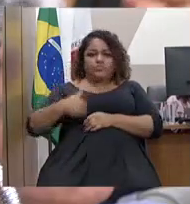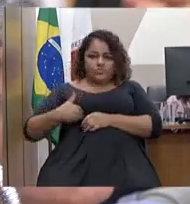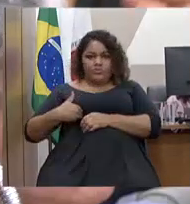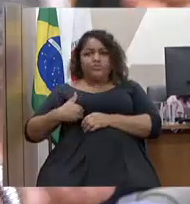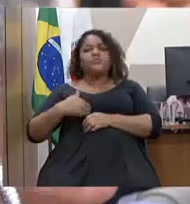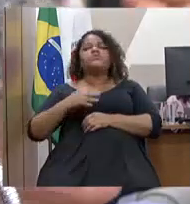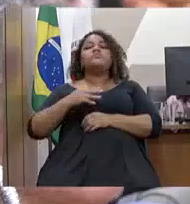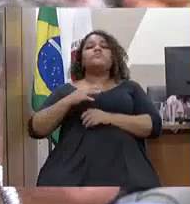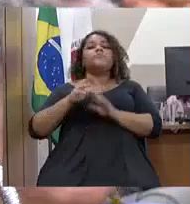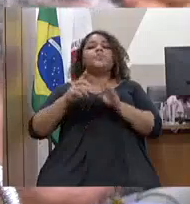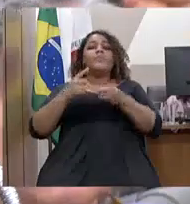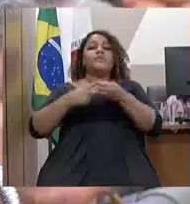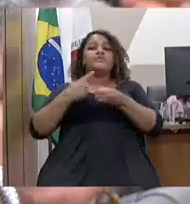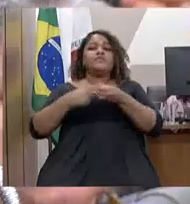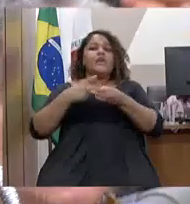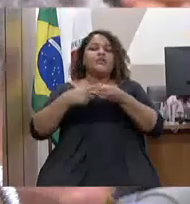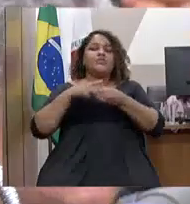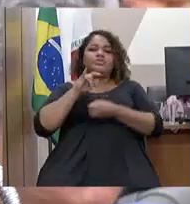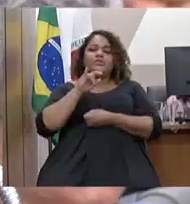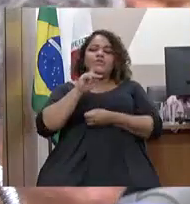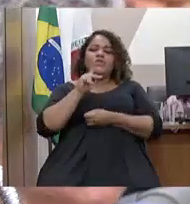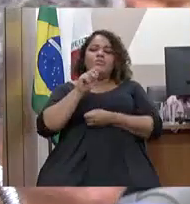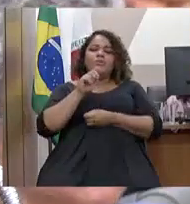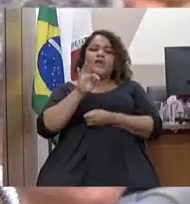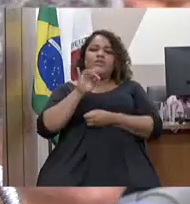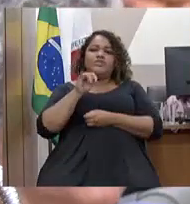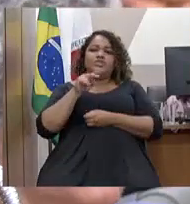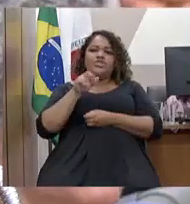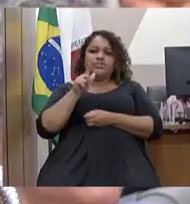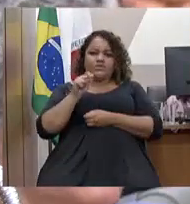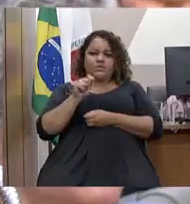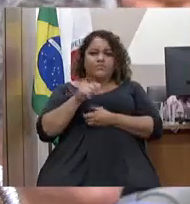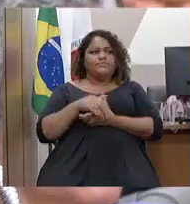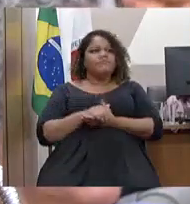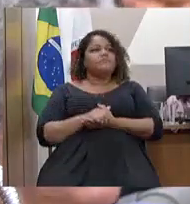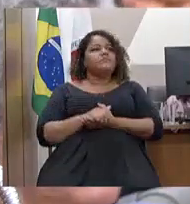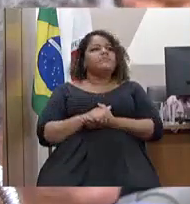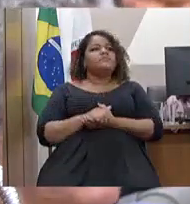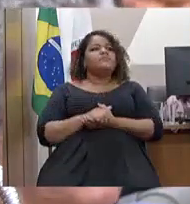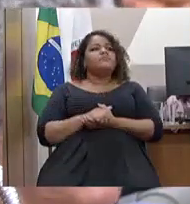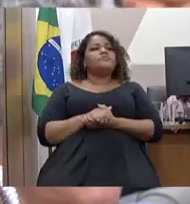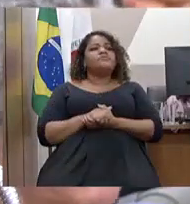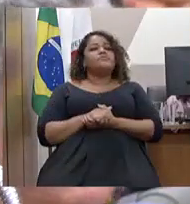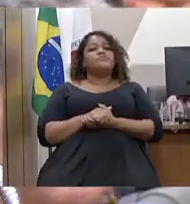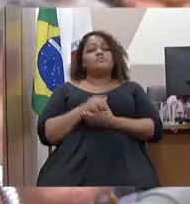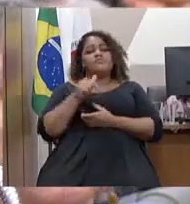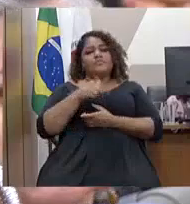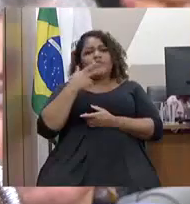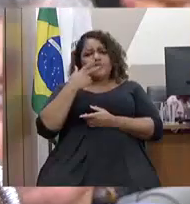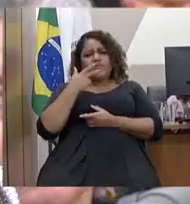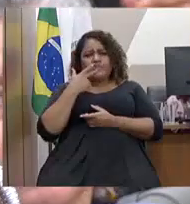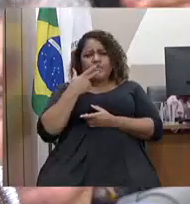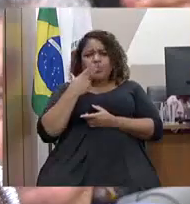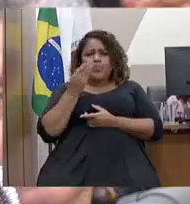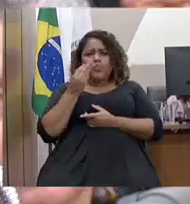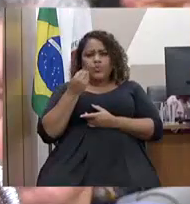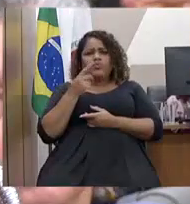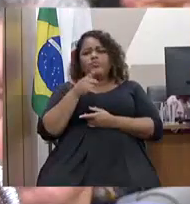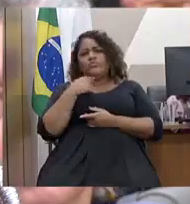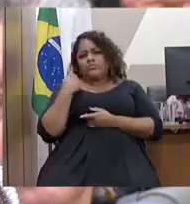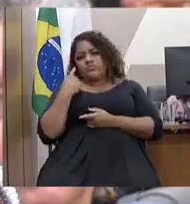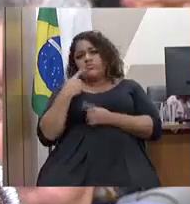aqui foi falado muito a respeito do serviços privados mas as questões de saúde e segurança do trabalho também